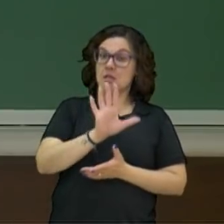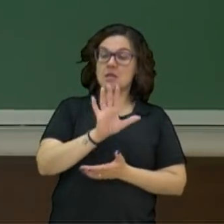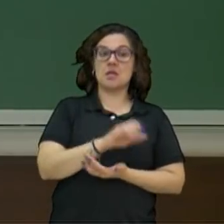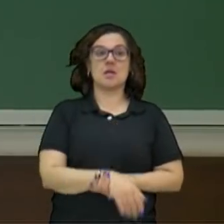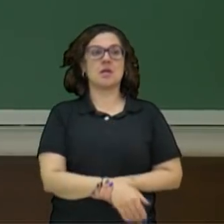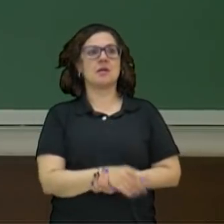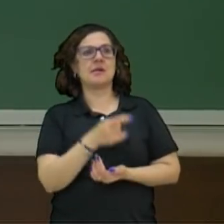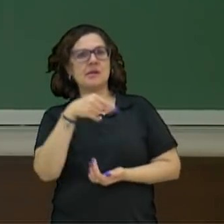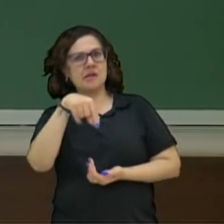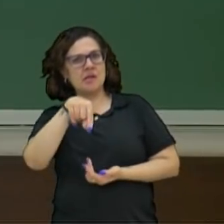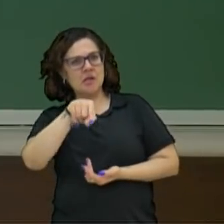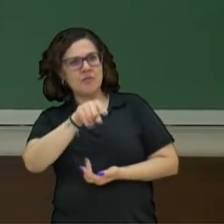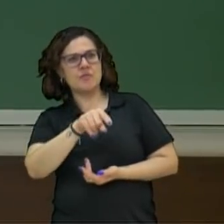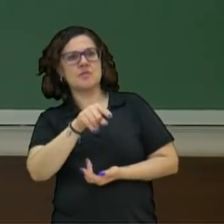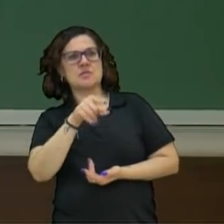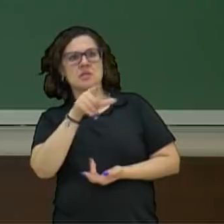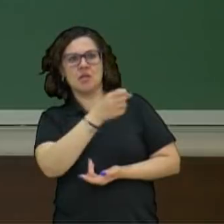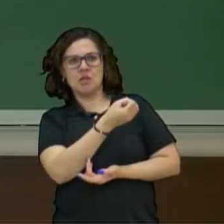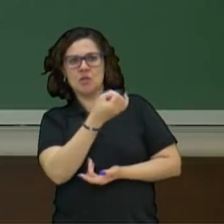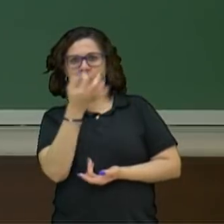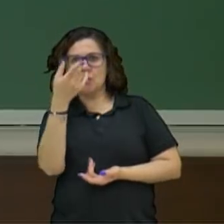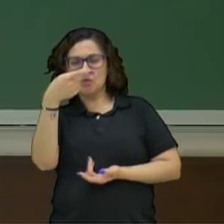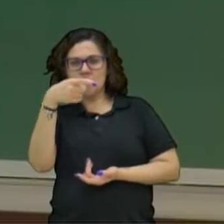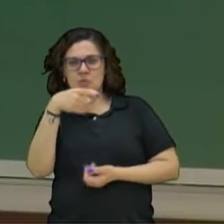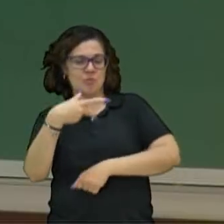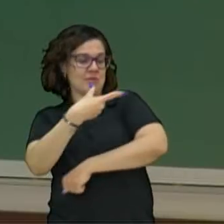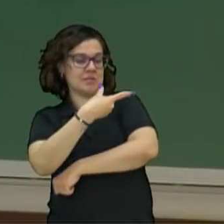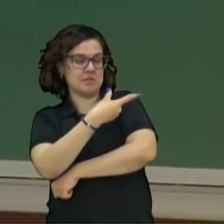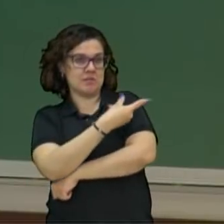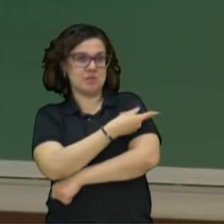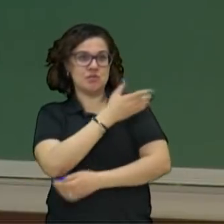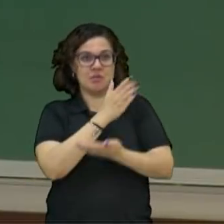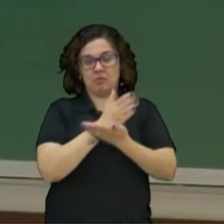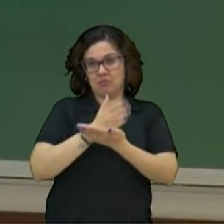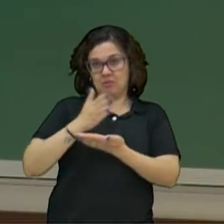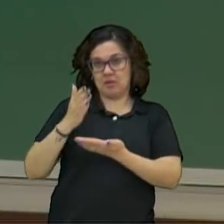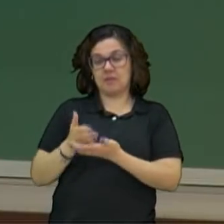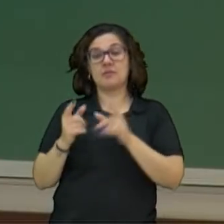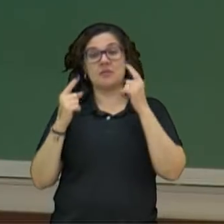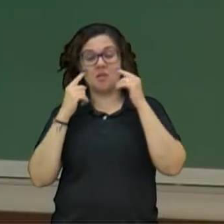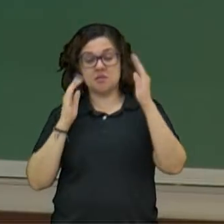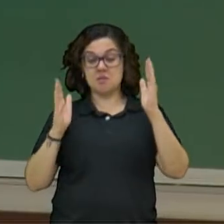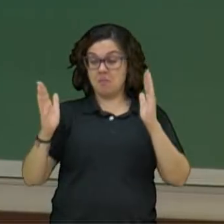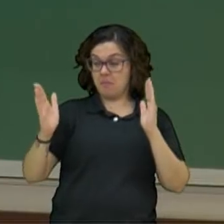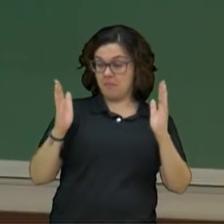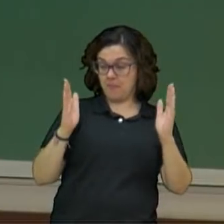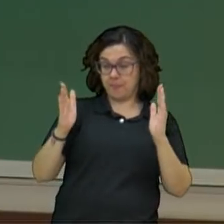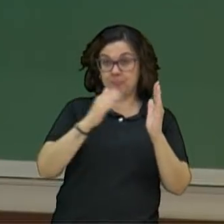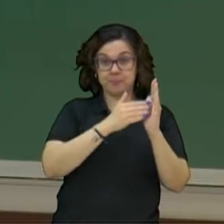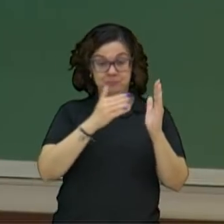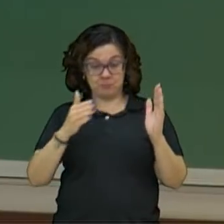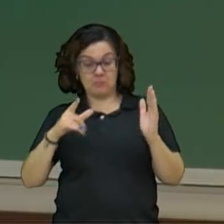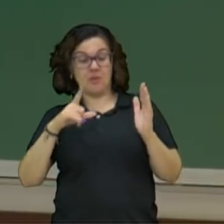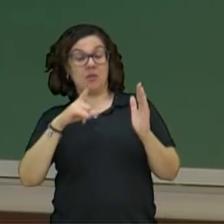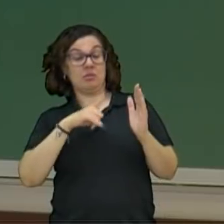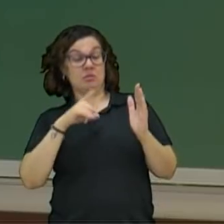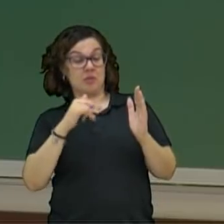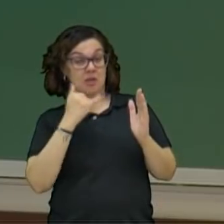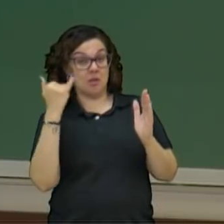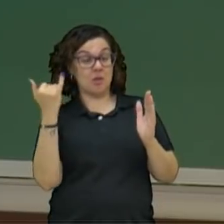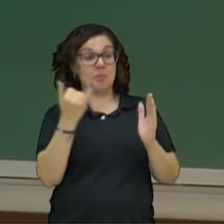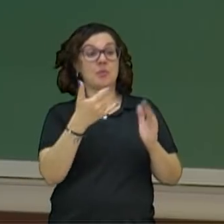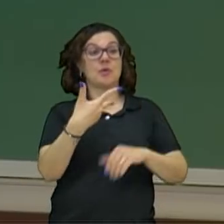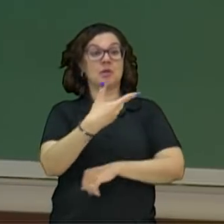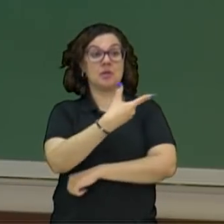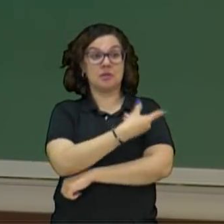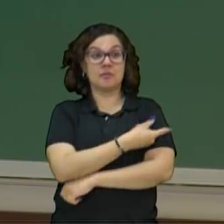Inclusive, será que você está com suas vacinas em dia? Nessa fase, na adolescência, também tem algumas vacinas importantes que